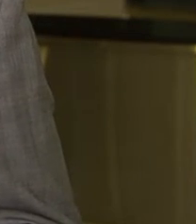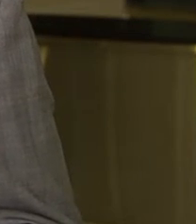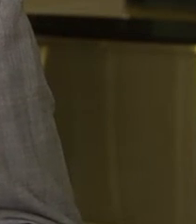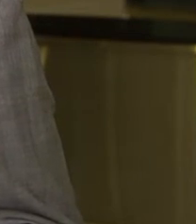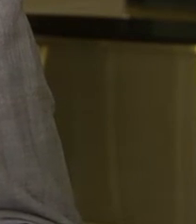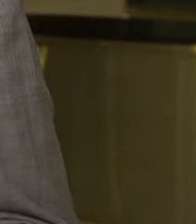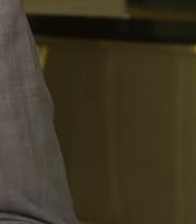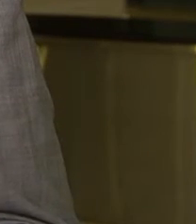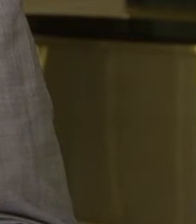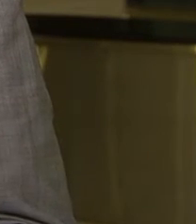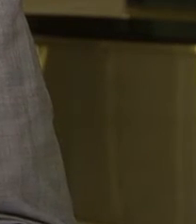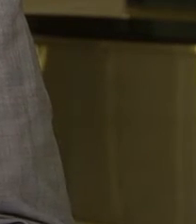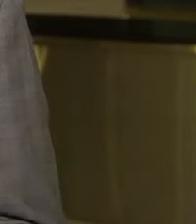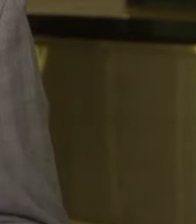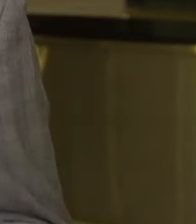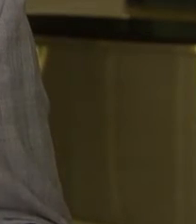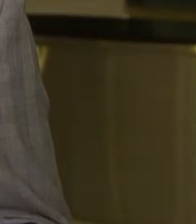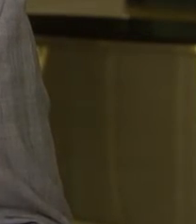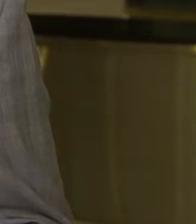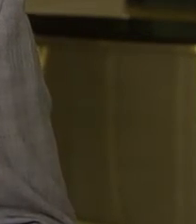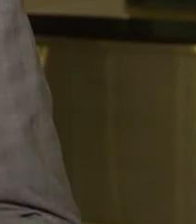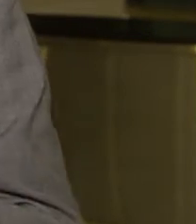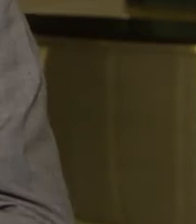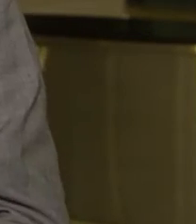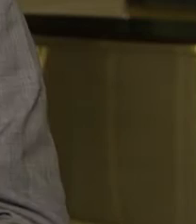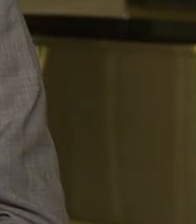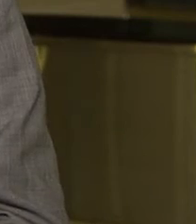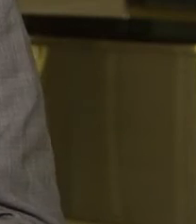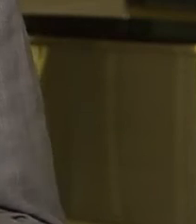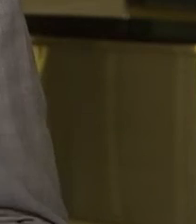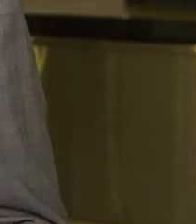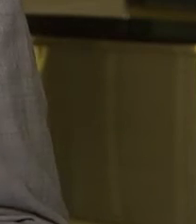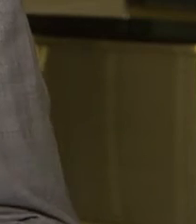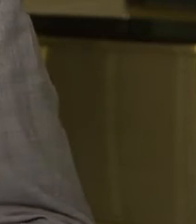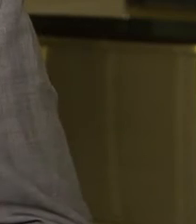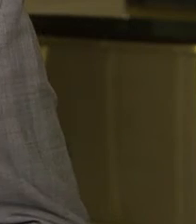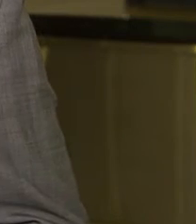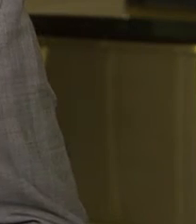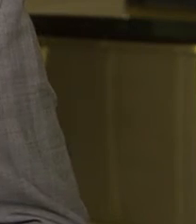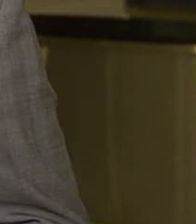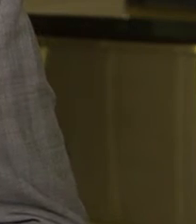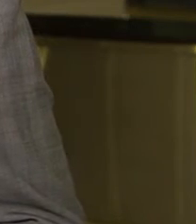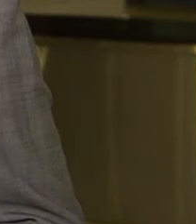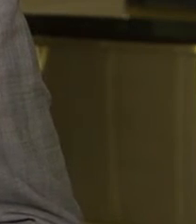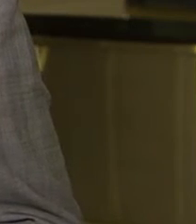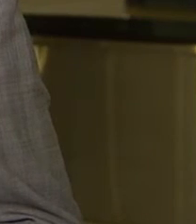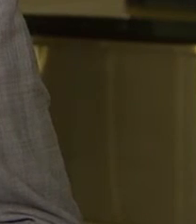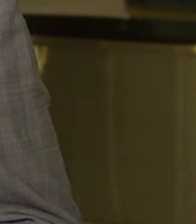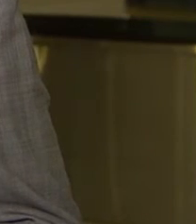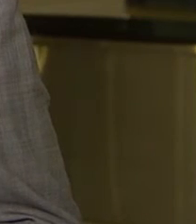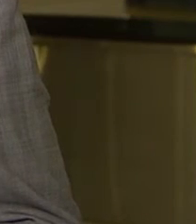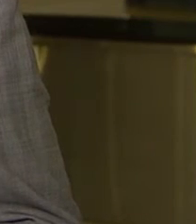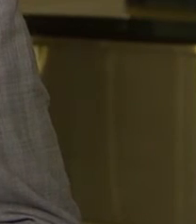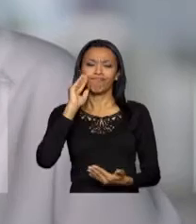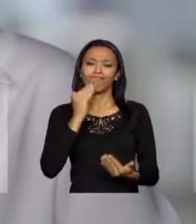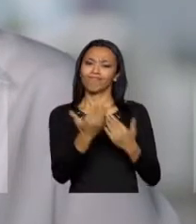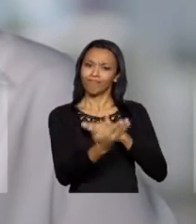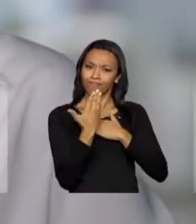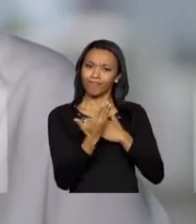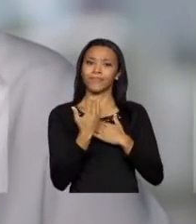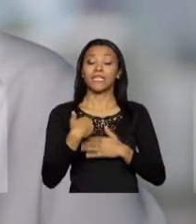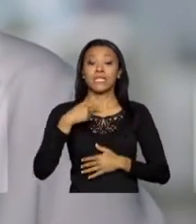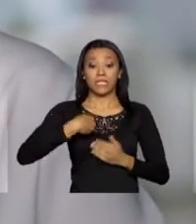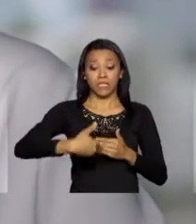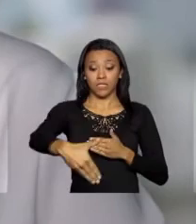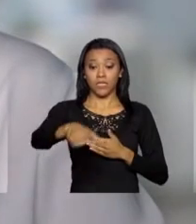Nações Unidas e também pediu o apoio de todos os brasileiros e brasileiras no combate ao mosquito. No